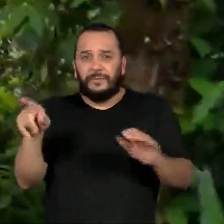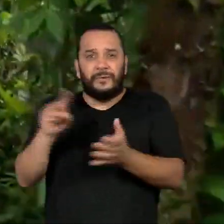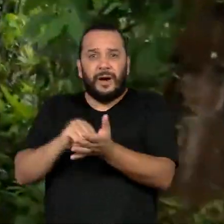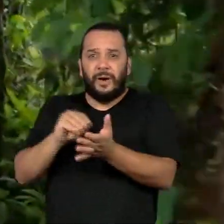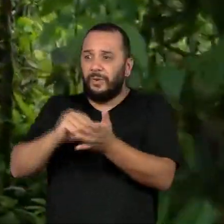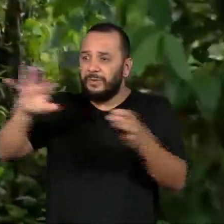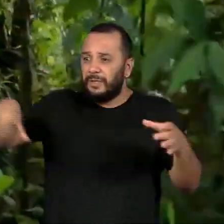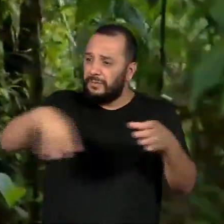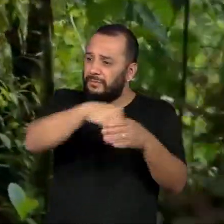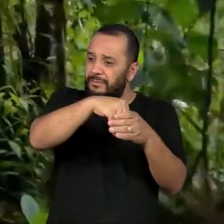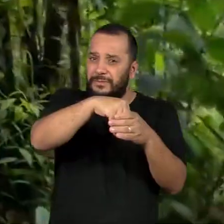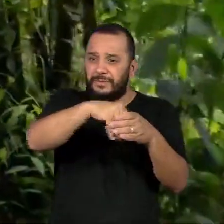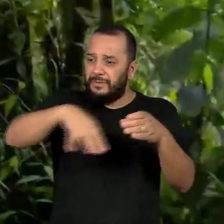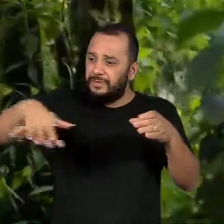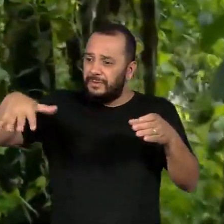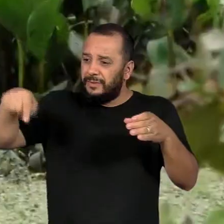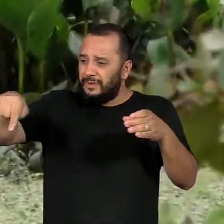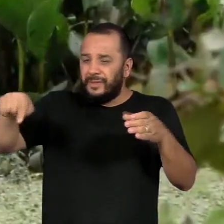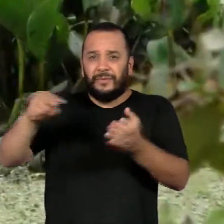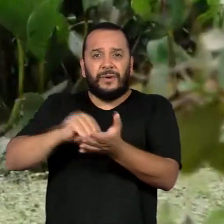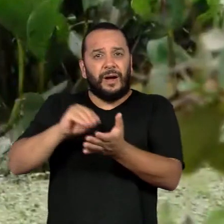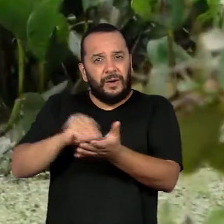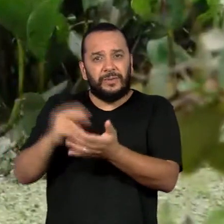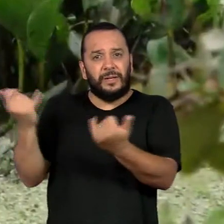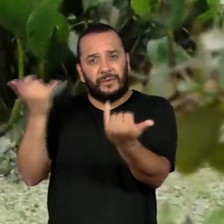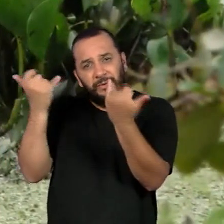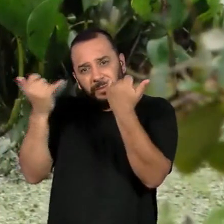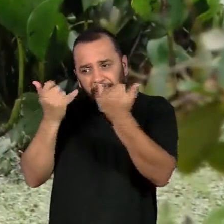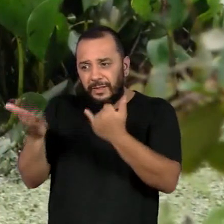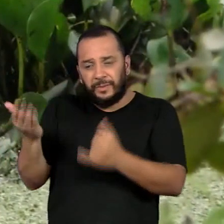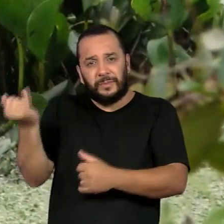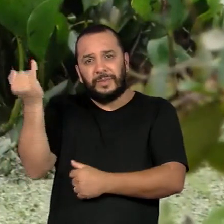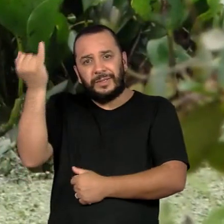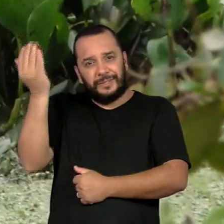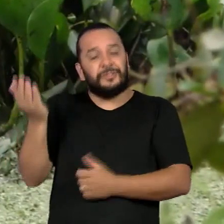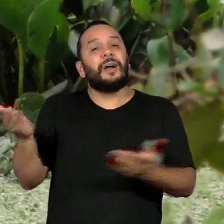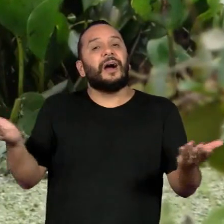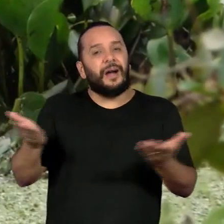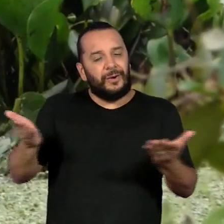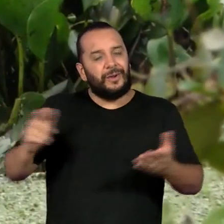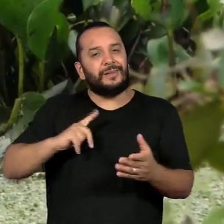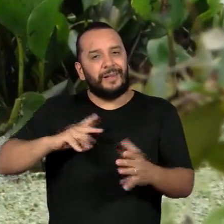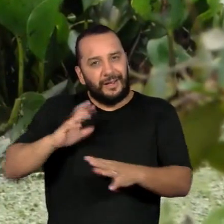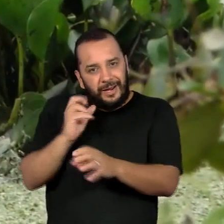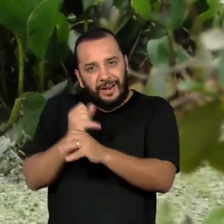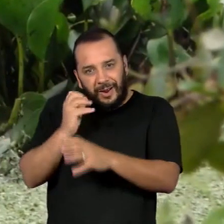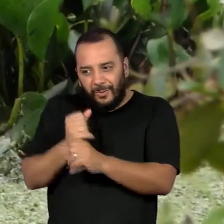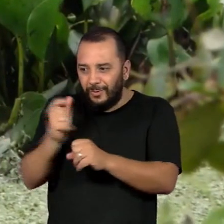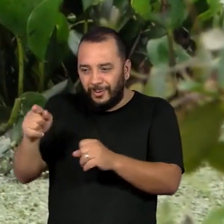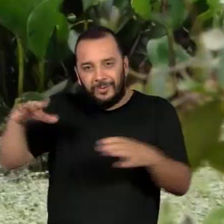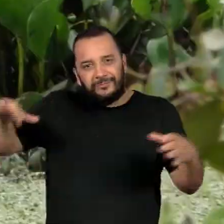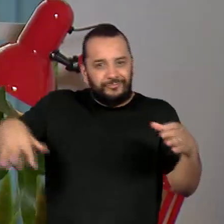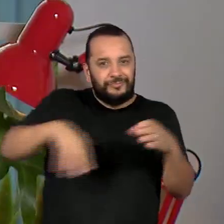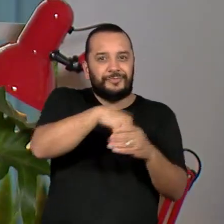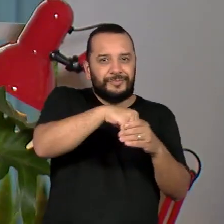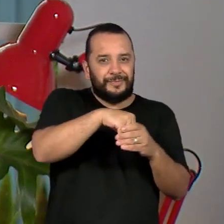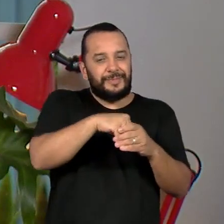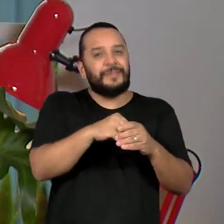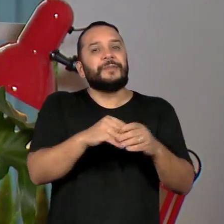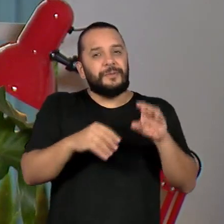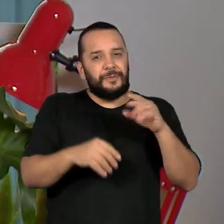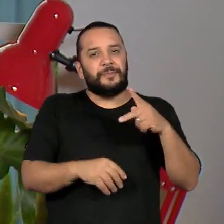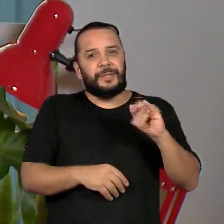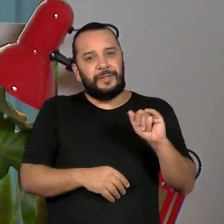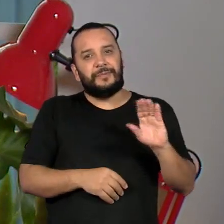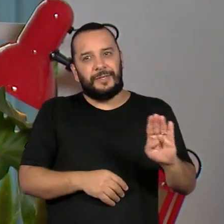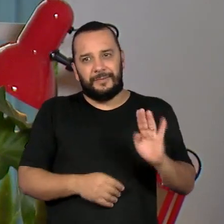e que está sendo traduzida agora, ou procura ser traduzida, por meio dessas contas ecossistêmicas. Existem diferentes tipos de ecossistema